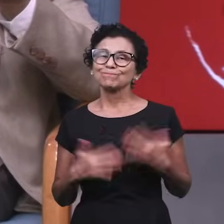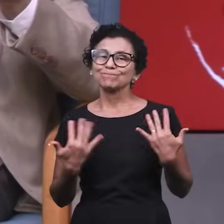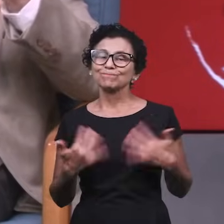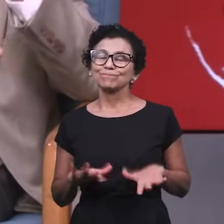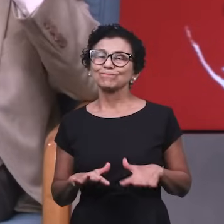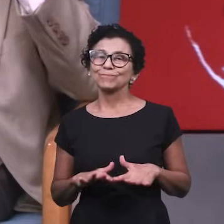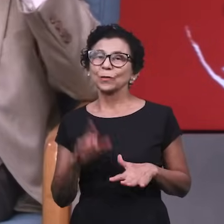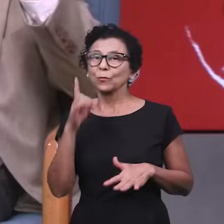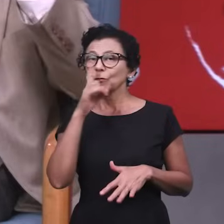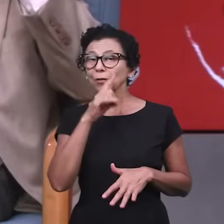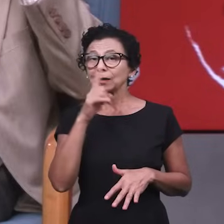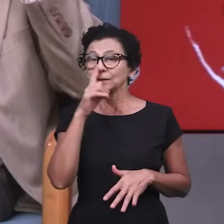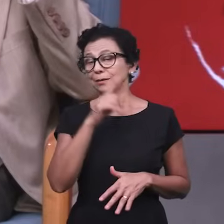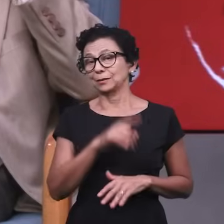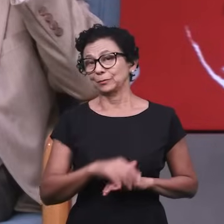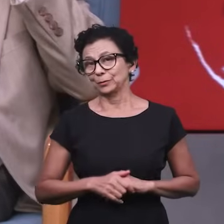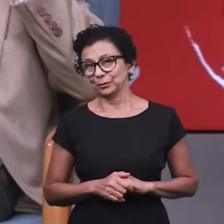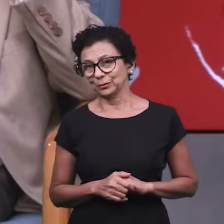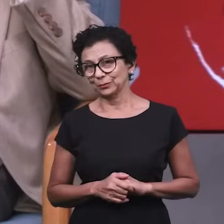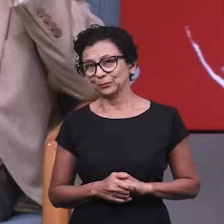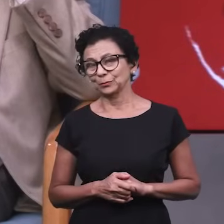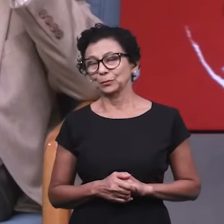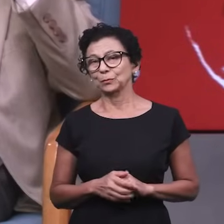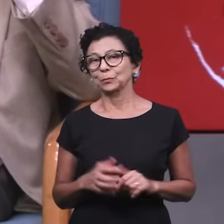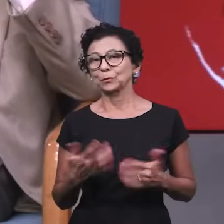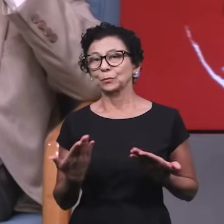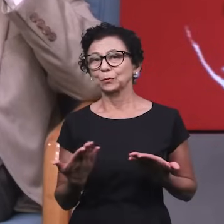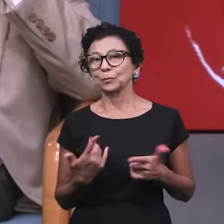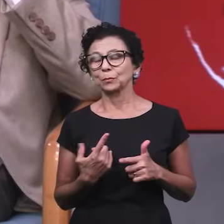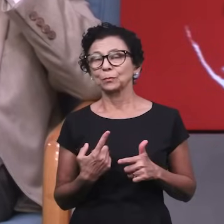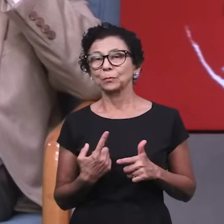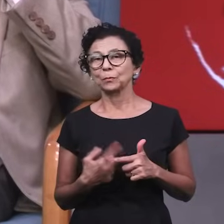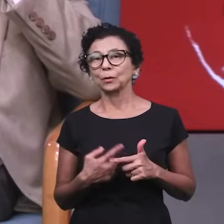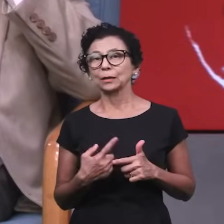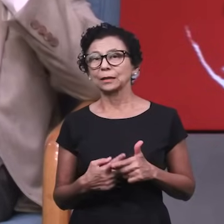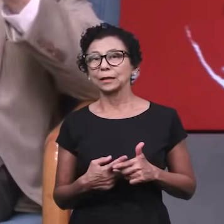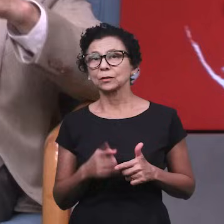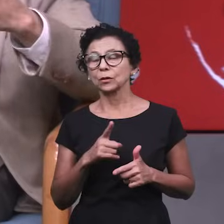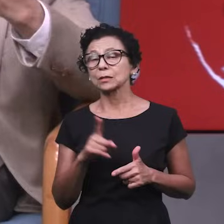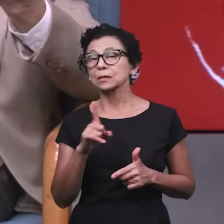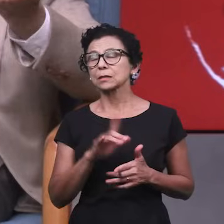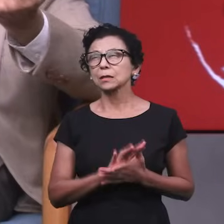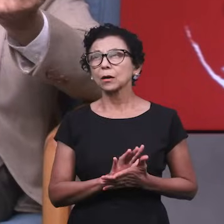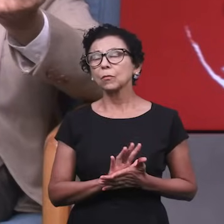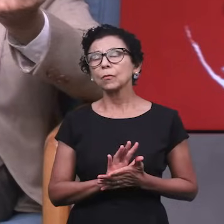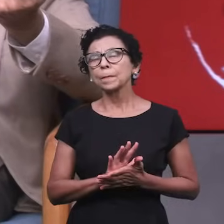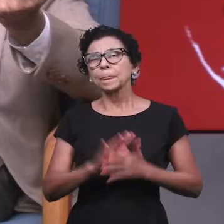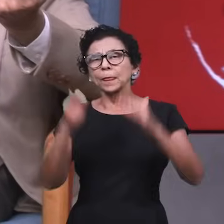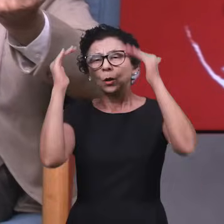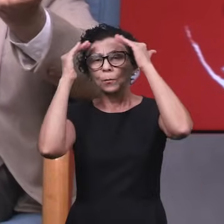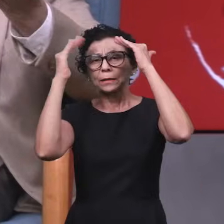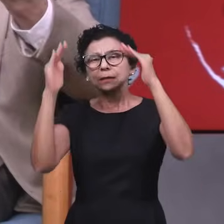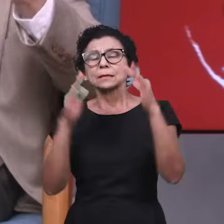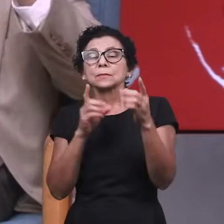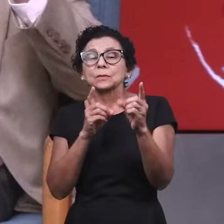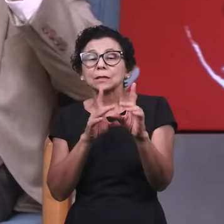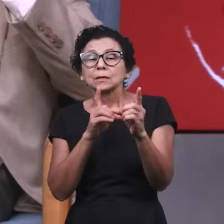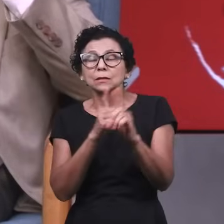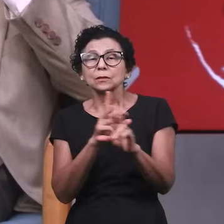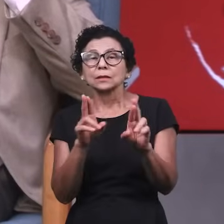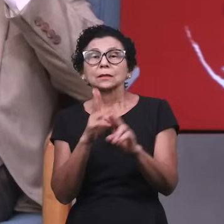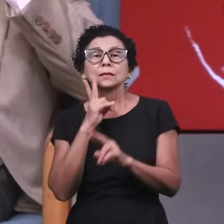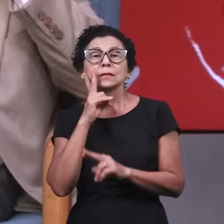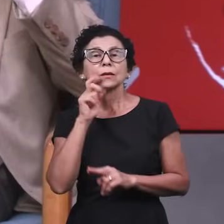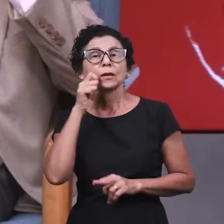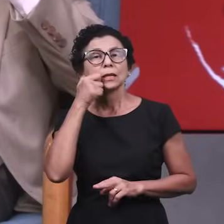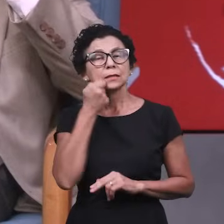na doutrina que está colocada ali. Porque quando ele fala na ceia, ele fala da necessidade de nós